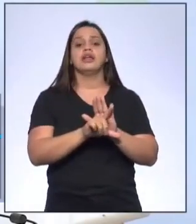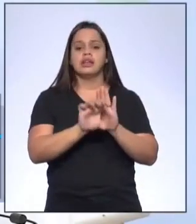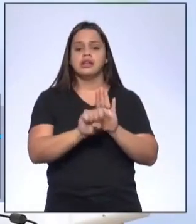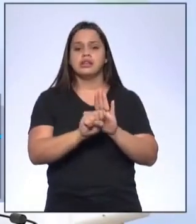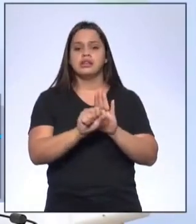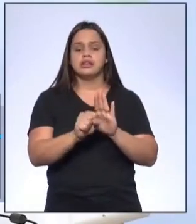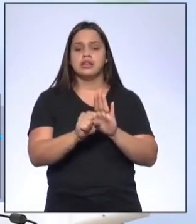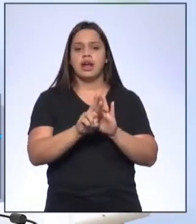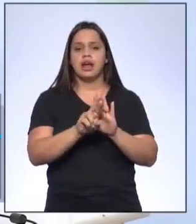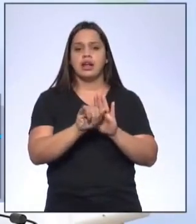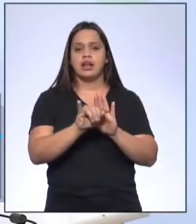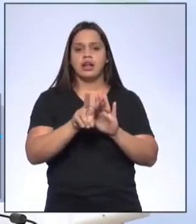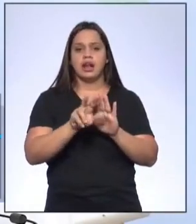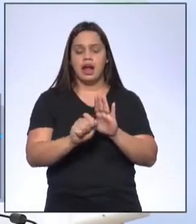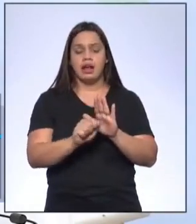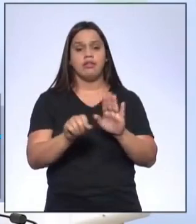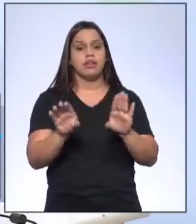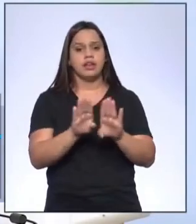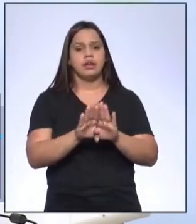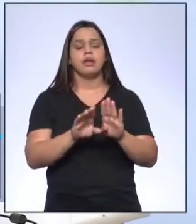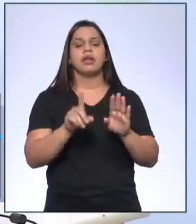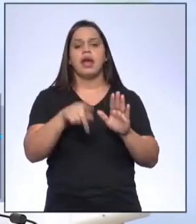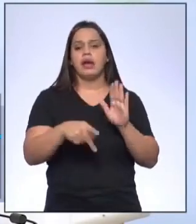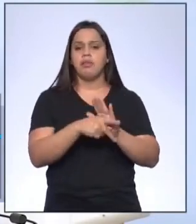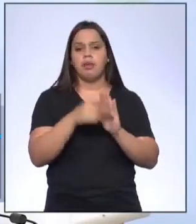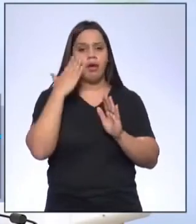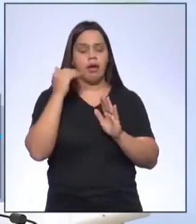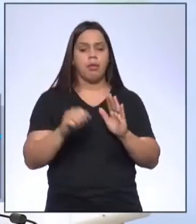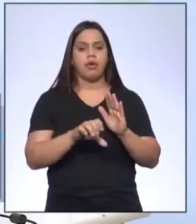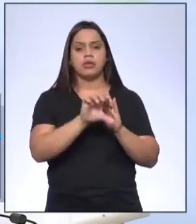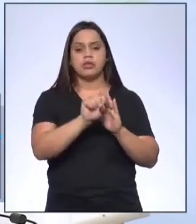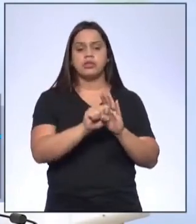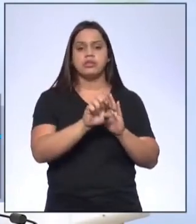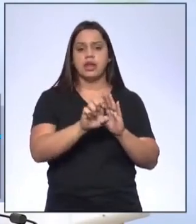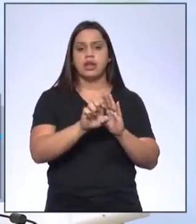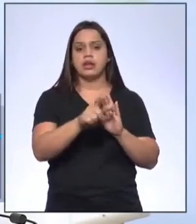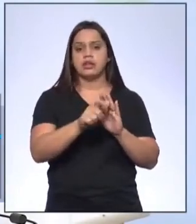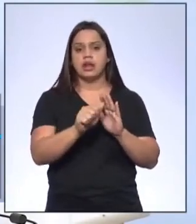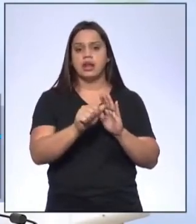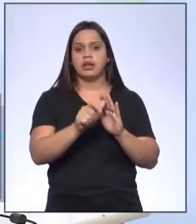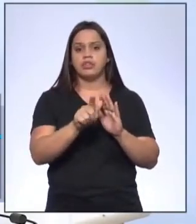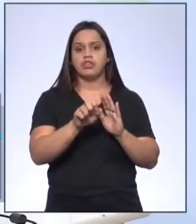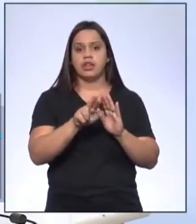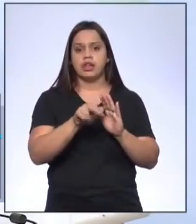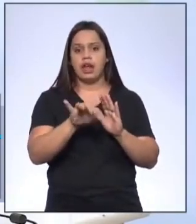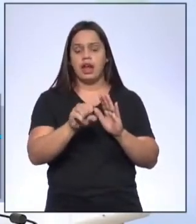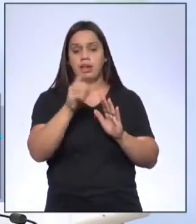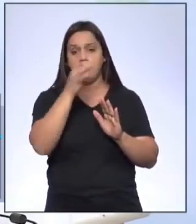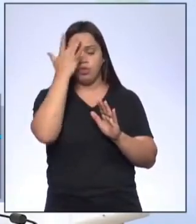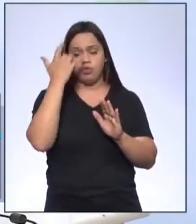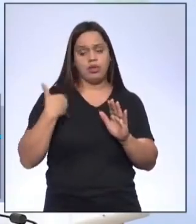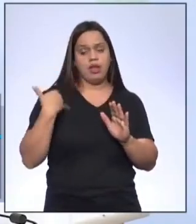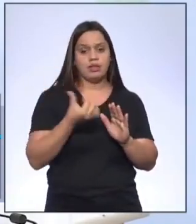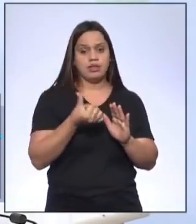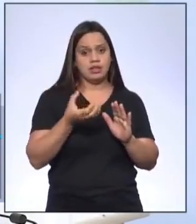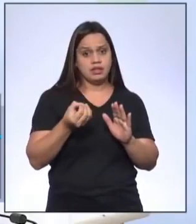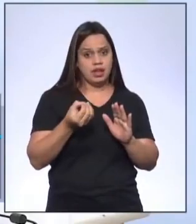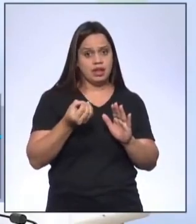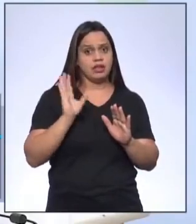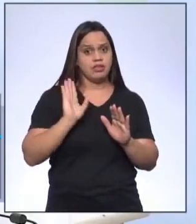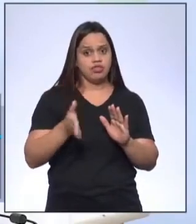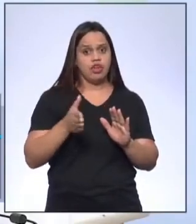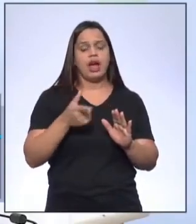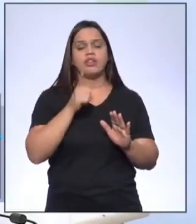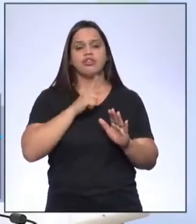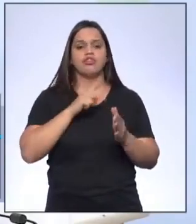Cotegipe, né, porque as pessoas que completassem 60 anos, né, pegavam aí a carta de alforria. Né, e, por final, a Lei Áurea, como eu